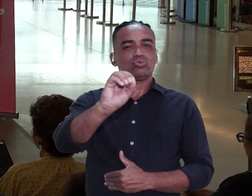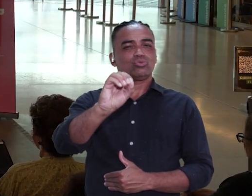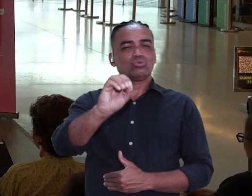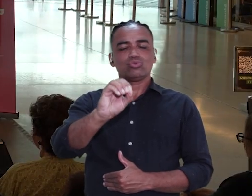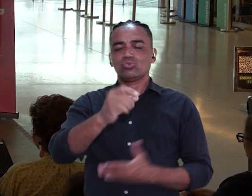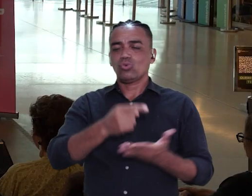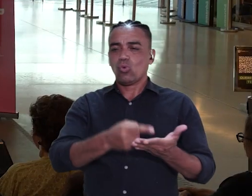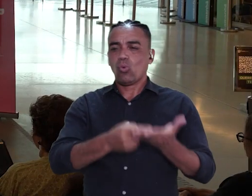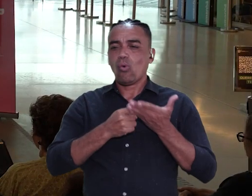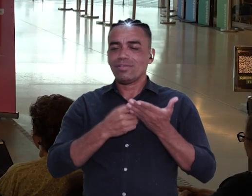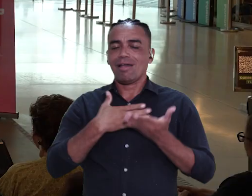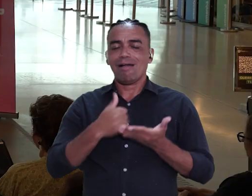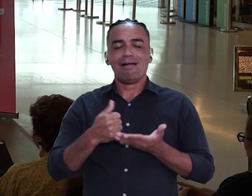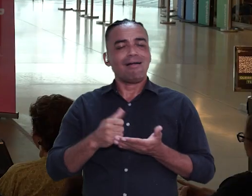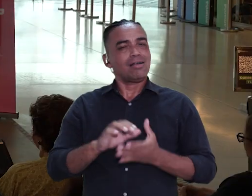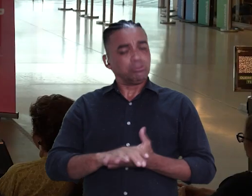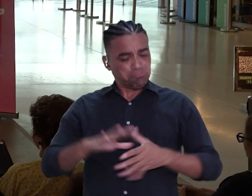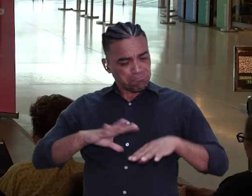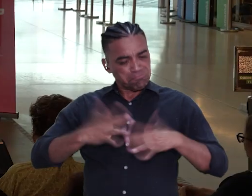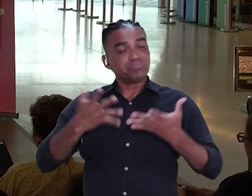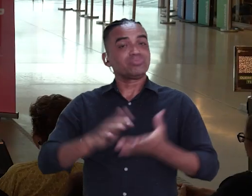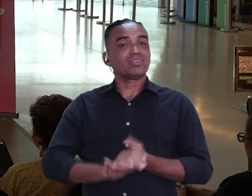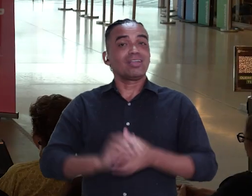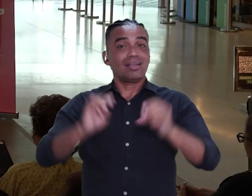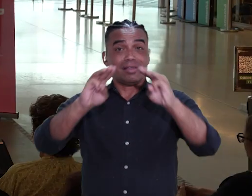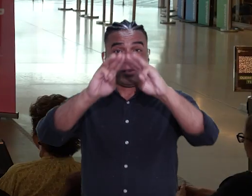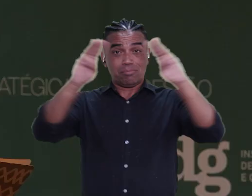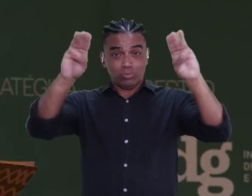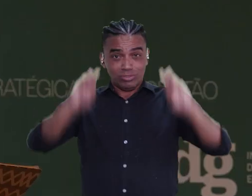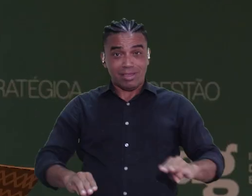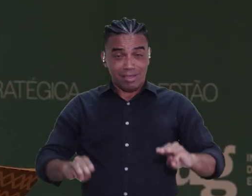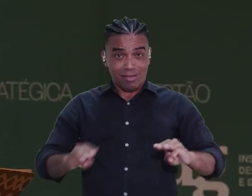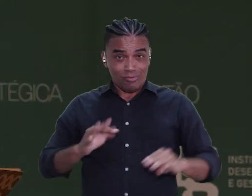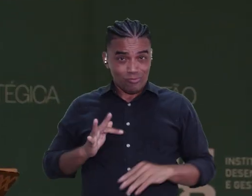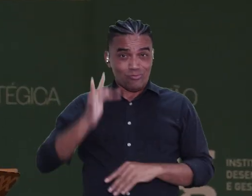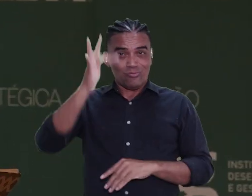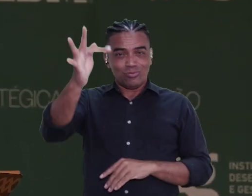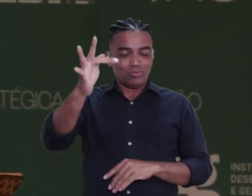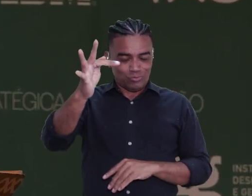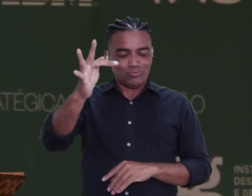eu considerei, ao Museu do Amanhã, que é um pouco minha casa,